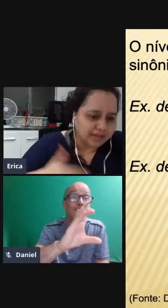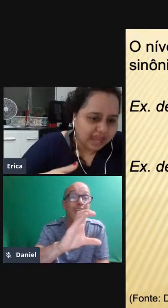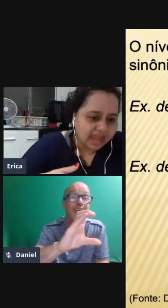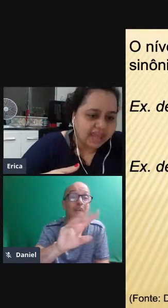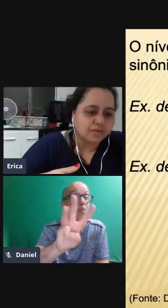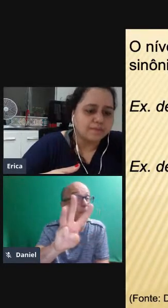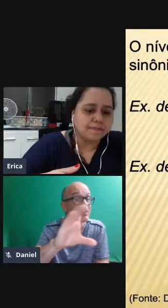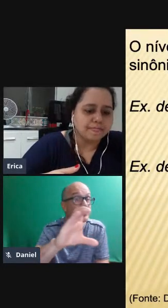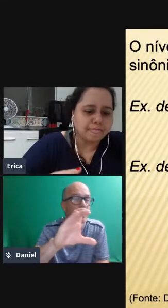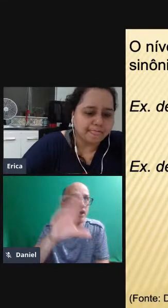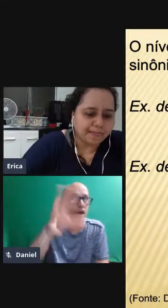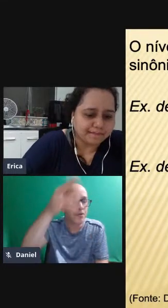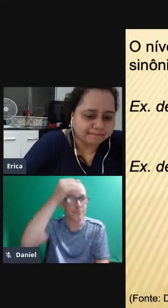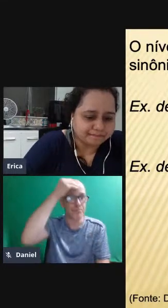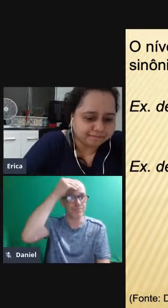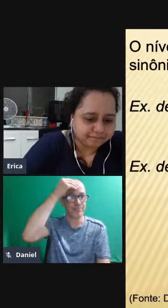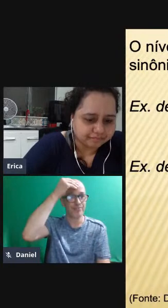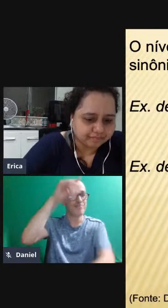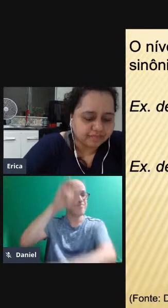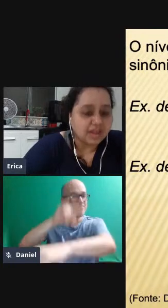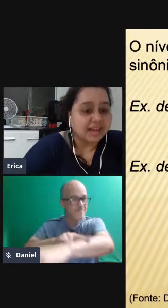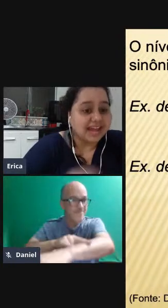momento. Tinha banheiro.